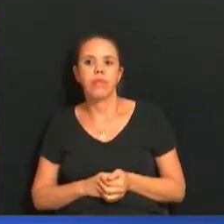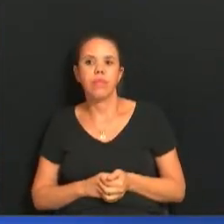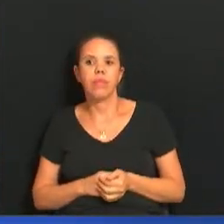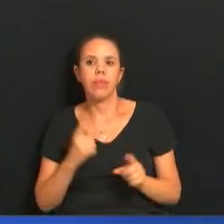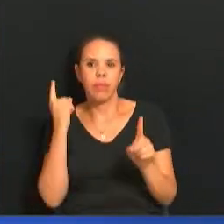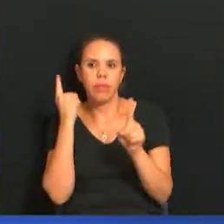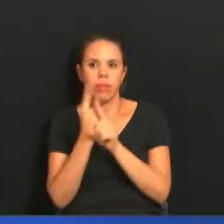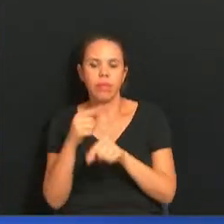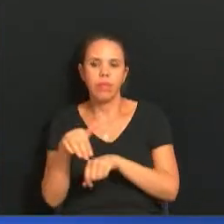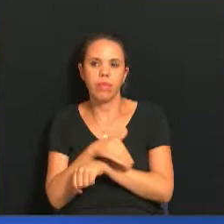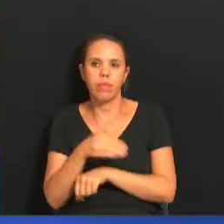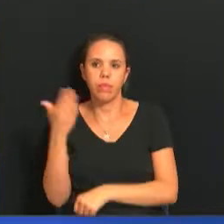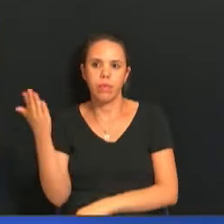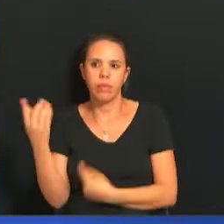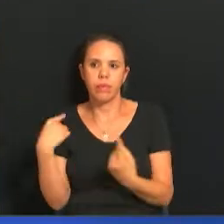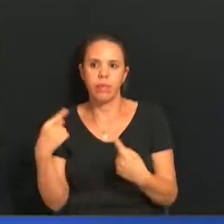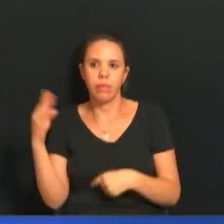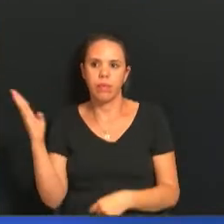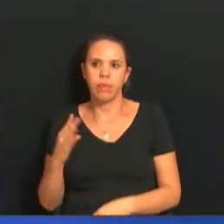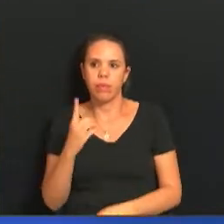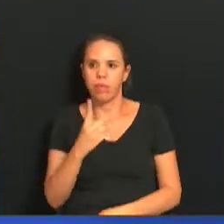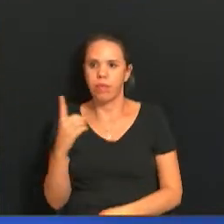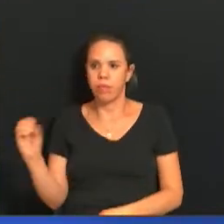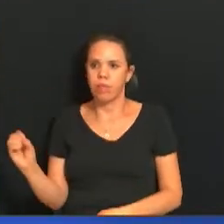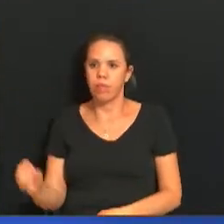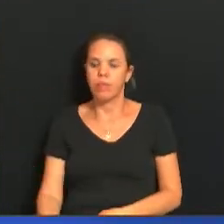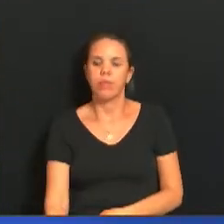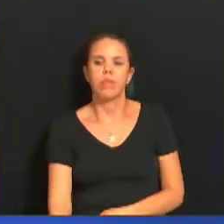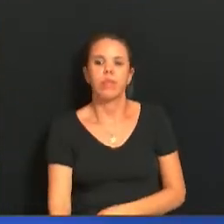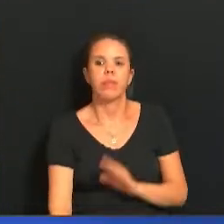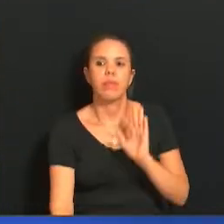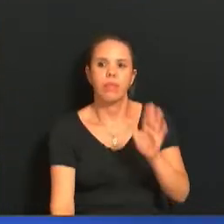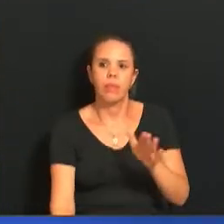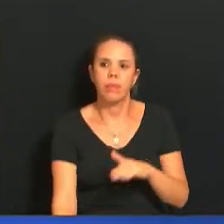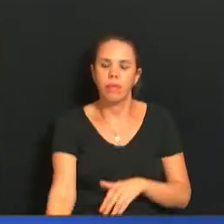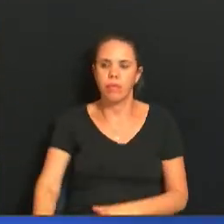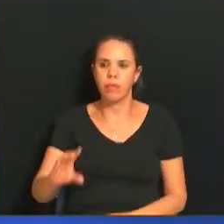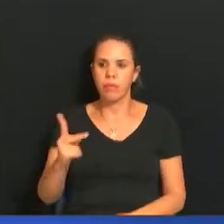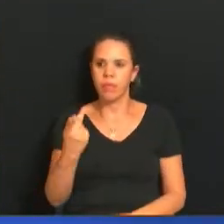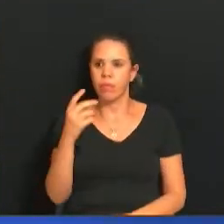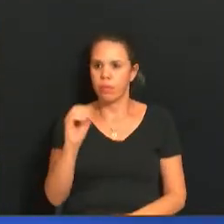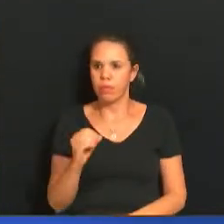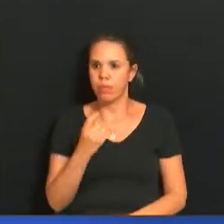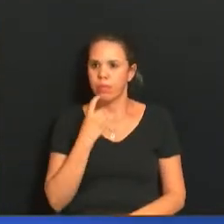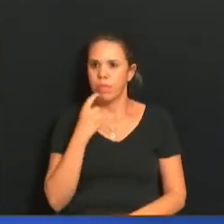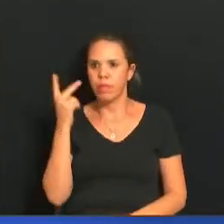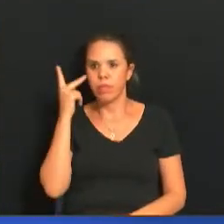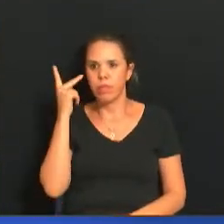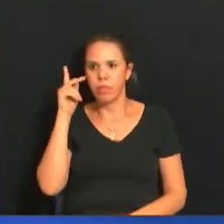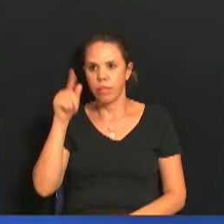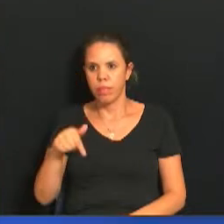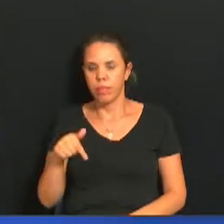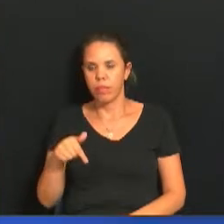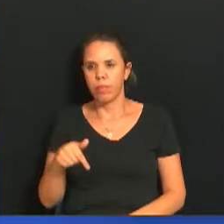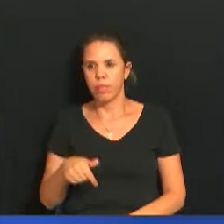Encontrei o endereço, Avenida Brasil, 110, Jardim Chapadão, Campinas, São Paulo. É esse